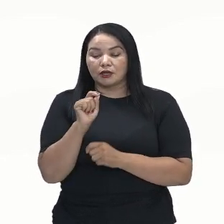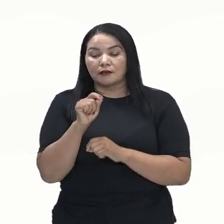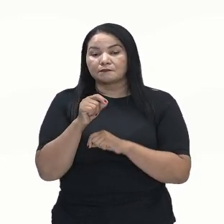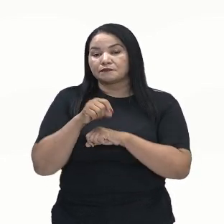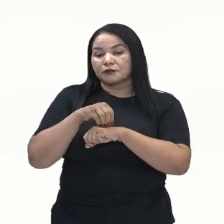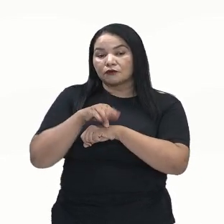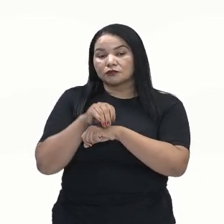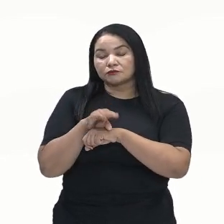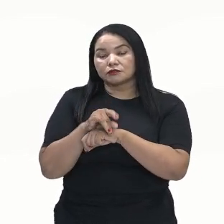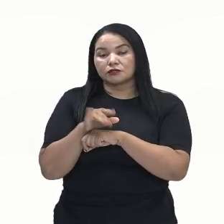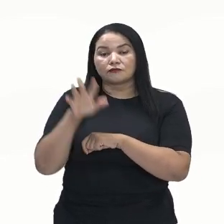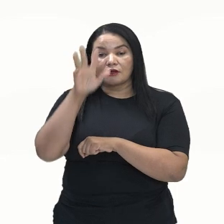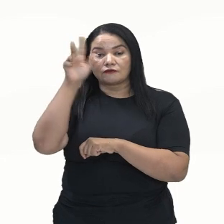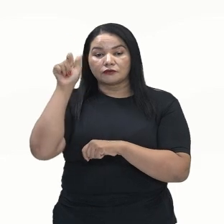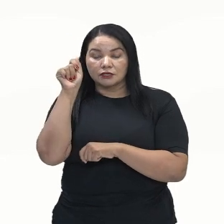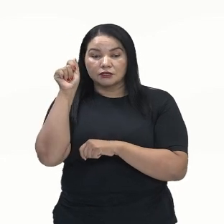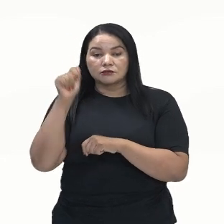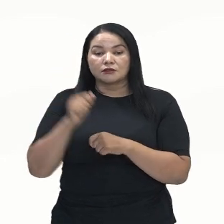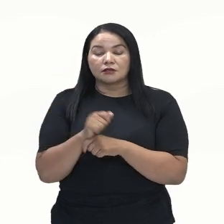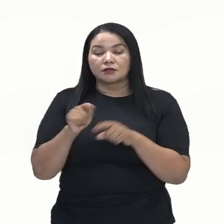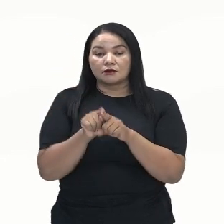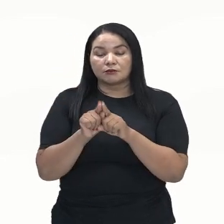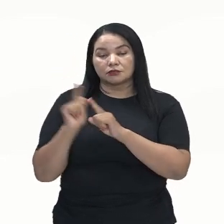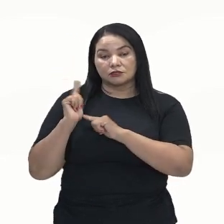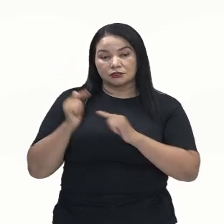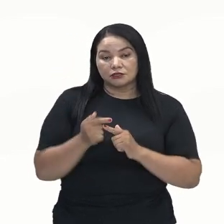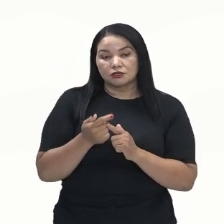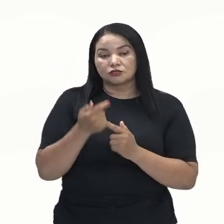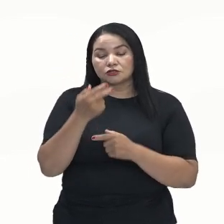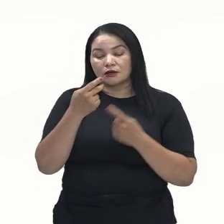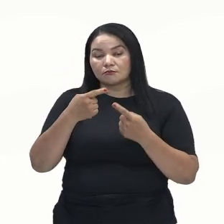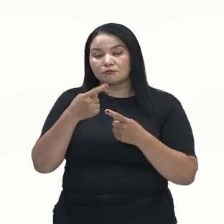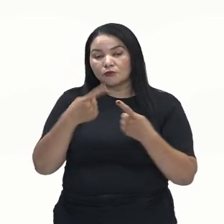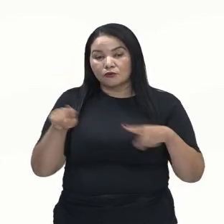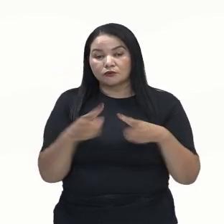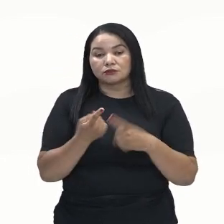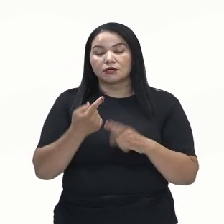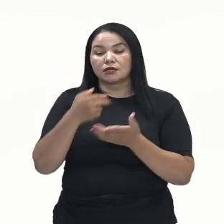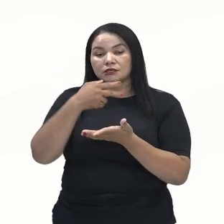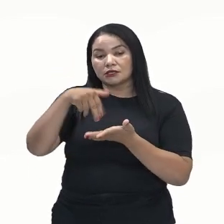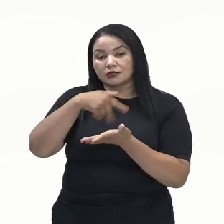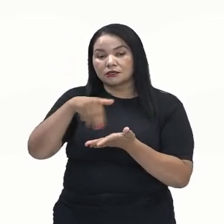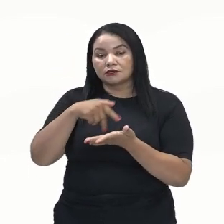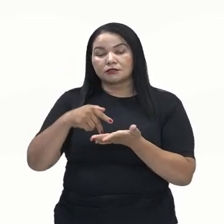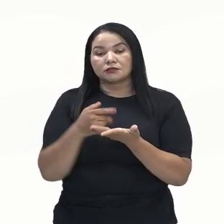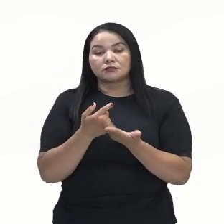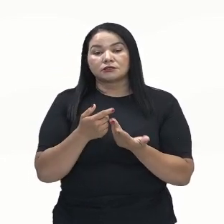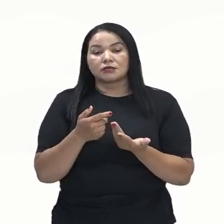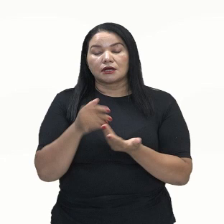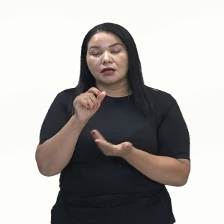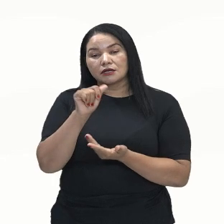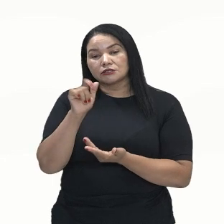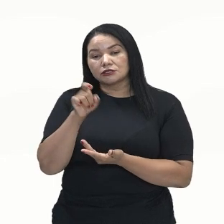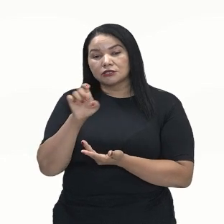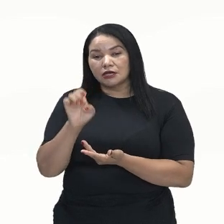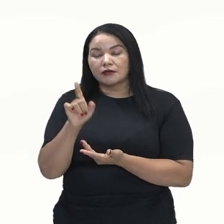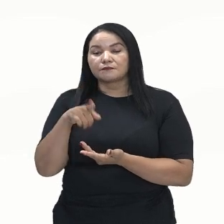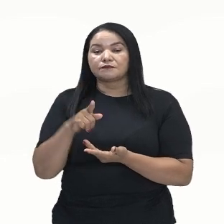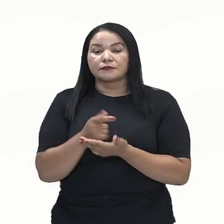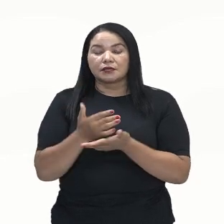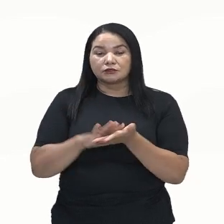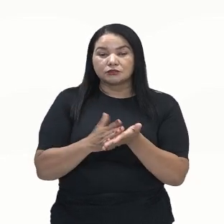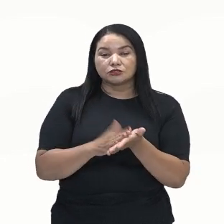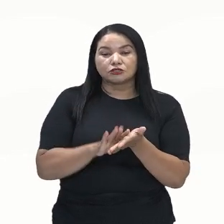dos africanos e seus descendentes na música e na dança, com o axé, com o samba,